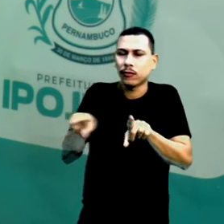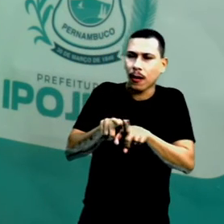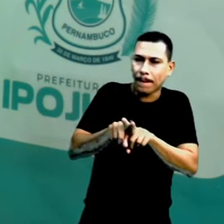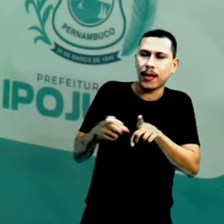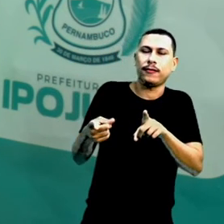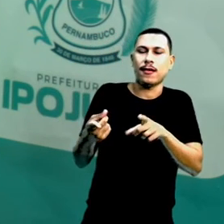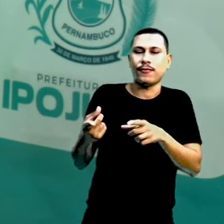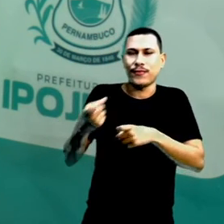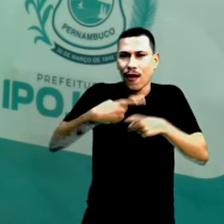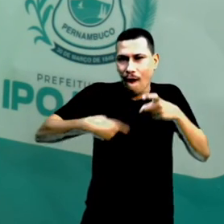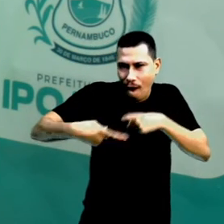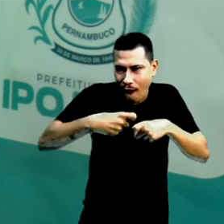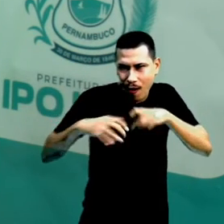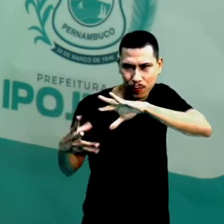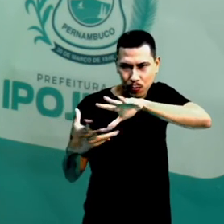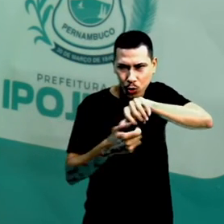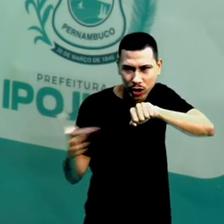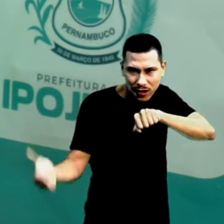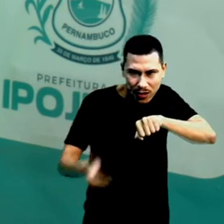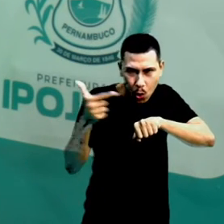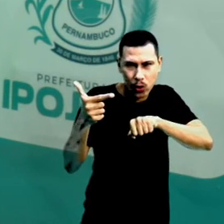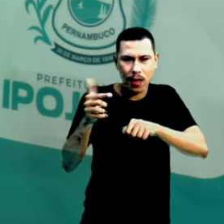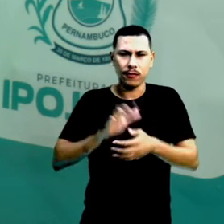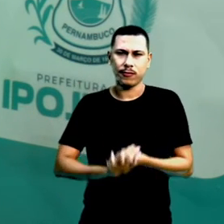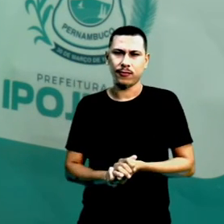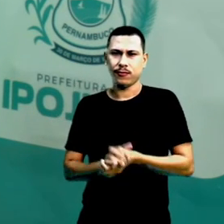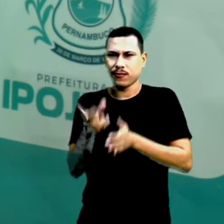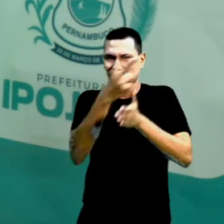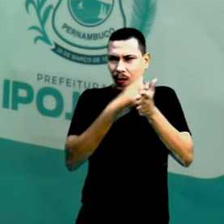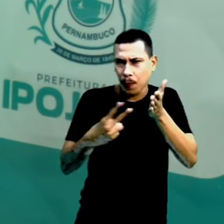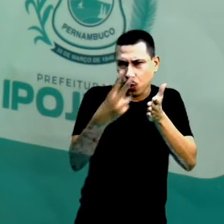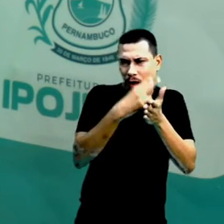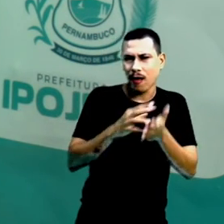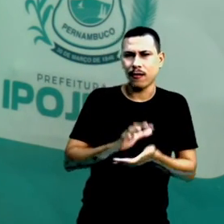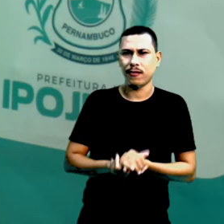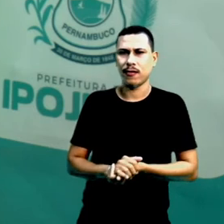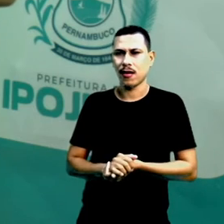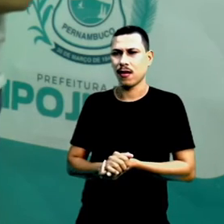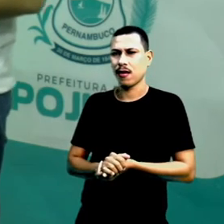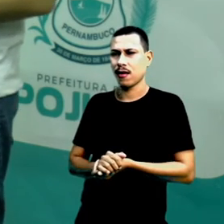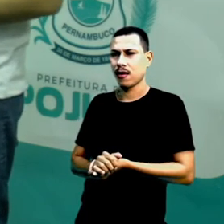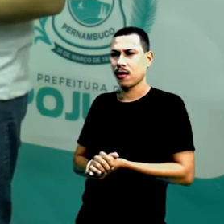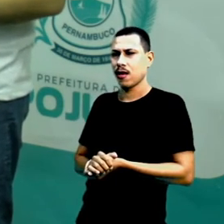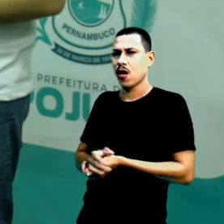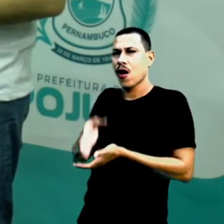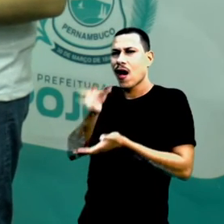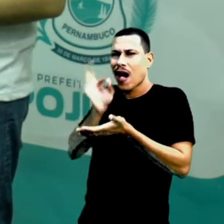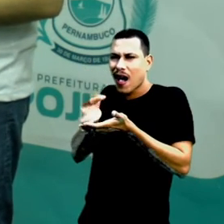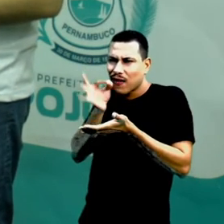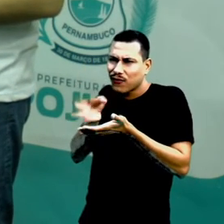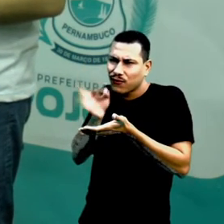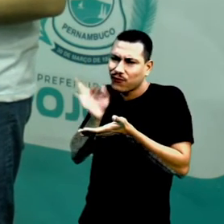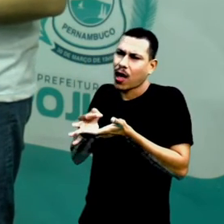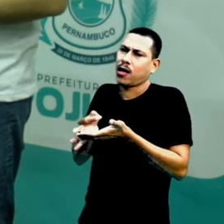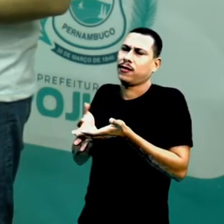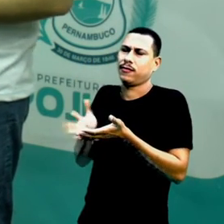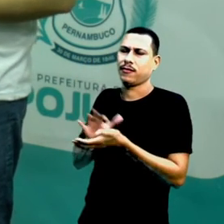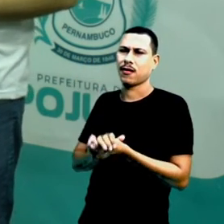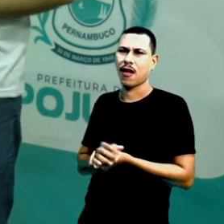do Brasil, da FEB, Força Expedicionária Brasileira, foi a cobra fumando, que é isso que vocês estão vendo